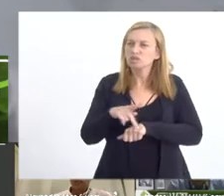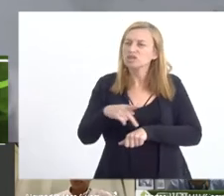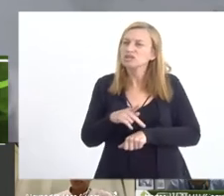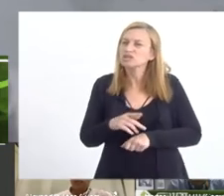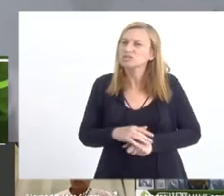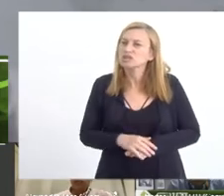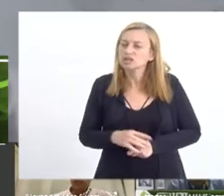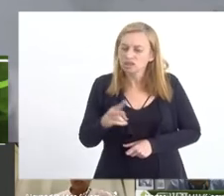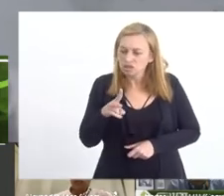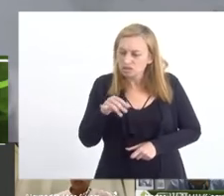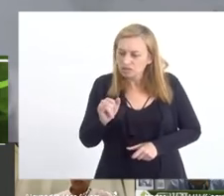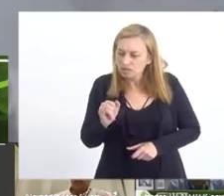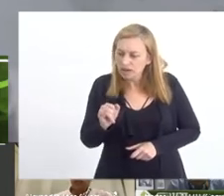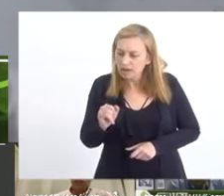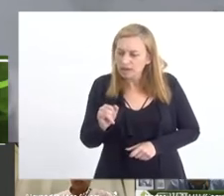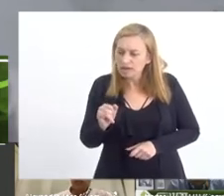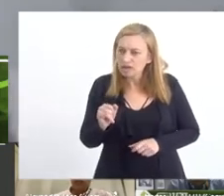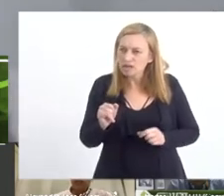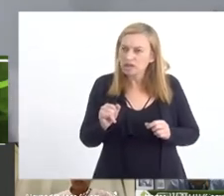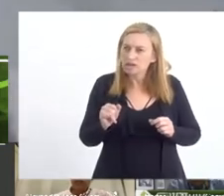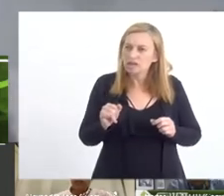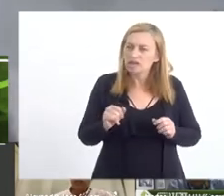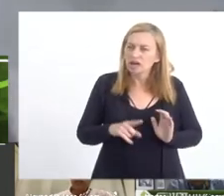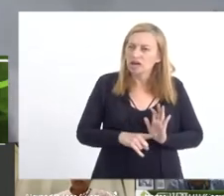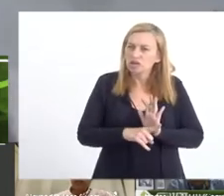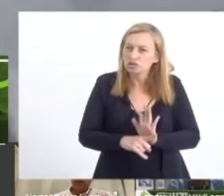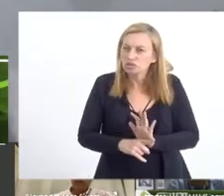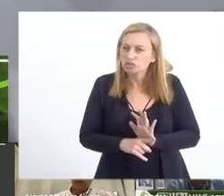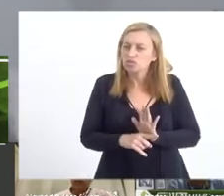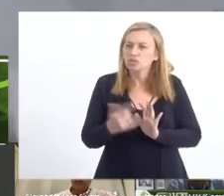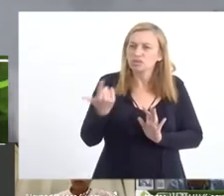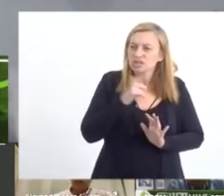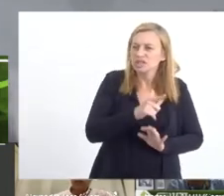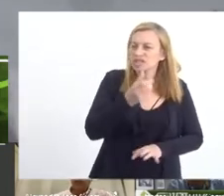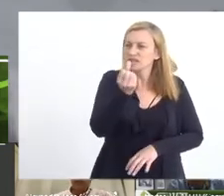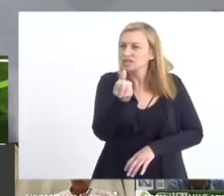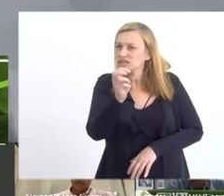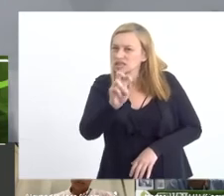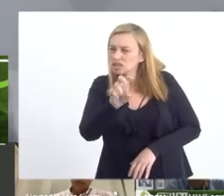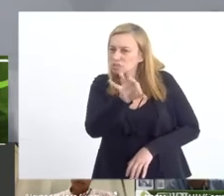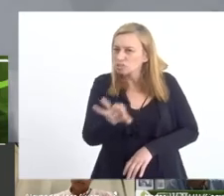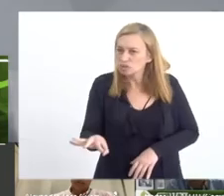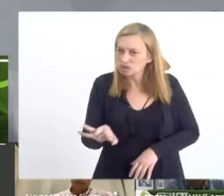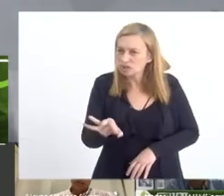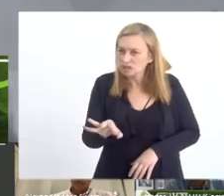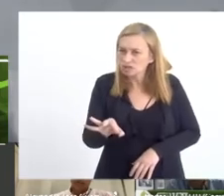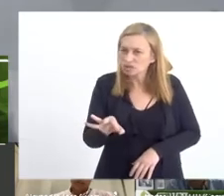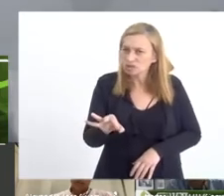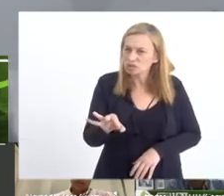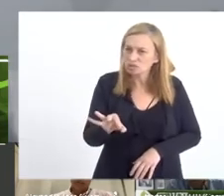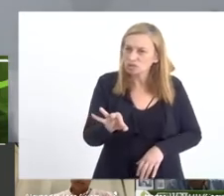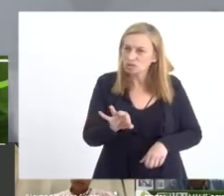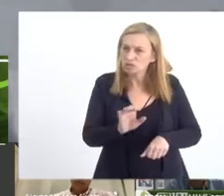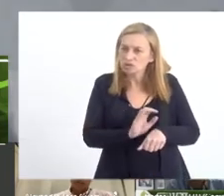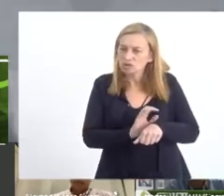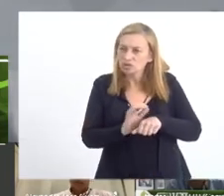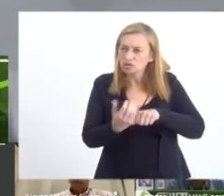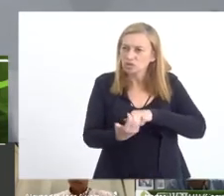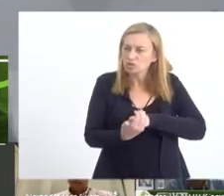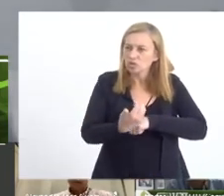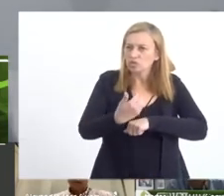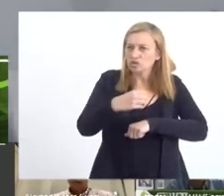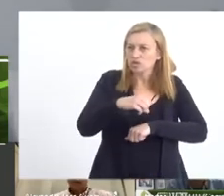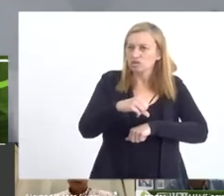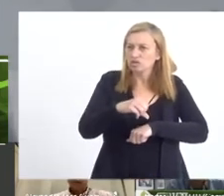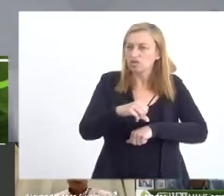a gente vai, em dezembro, recuperar 65% dos assentos pré-Covid. Então, a oferta,